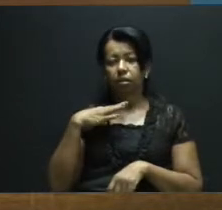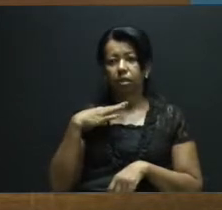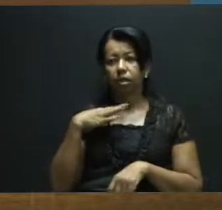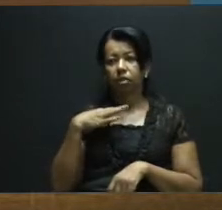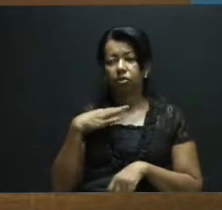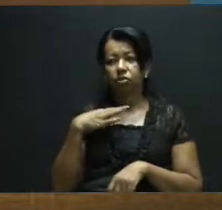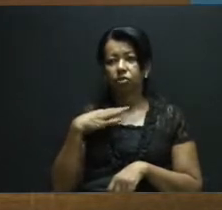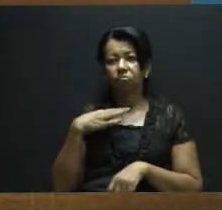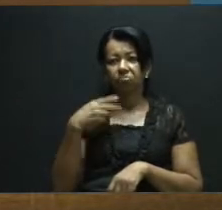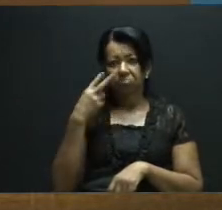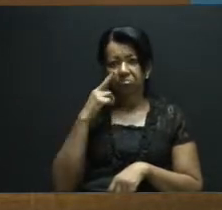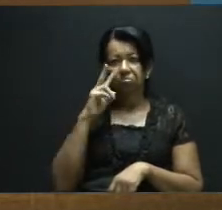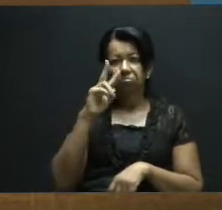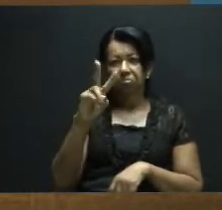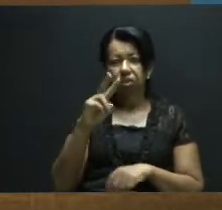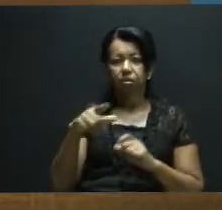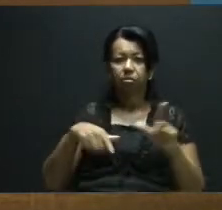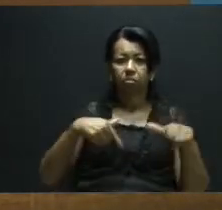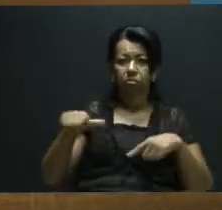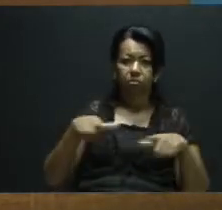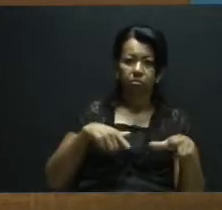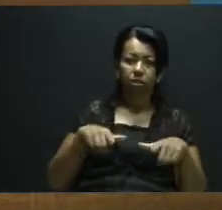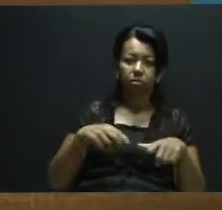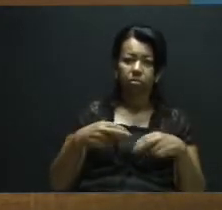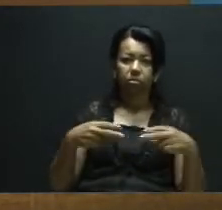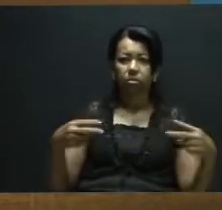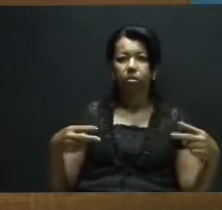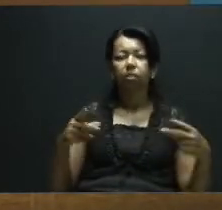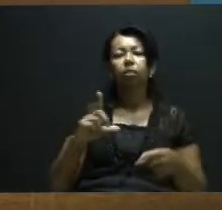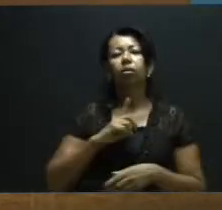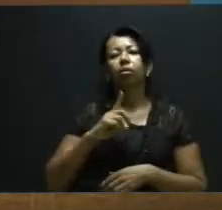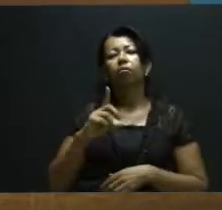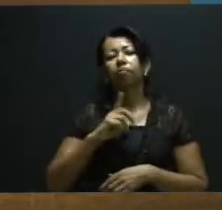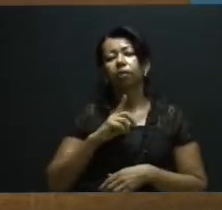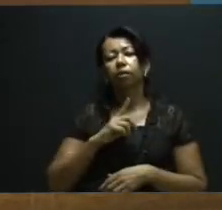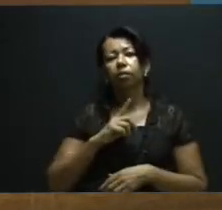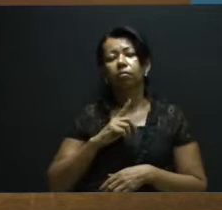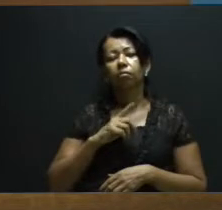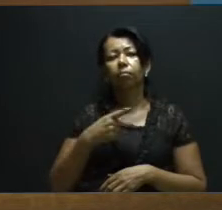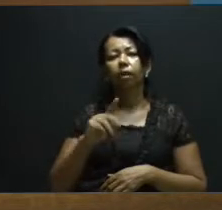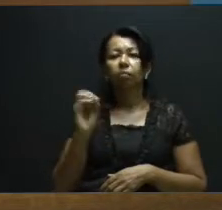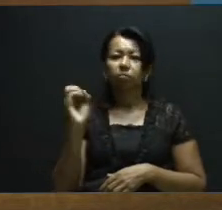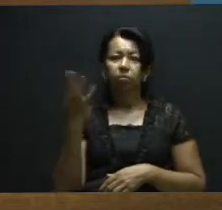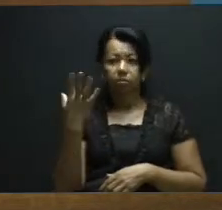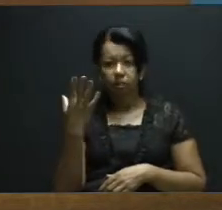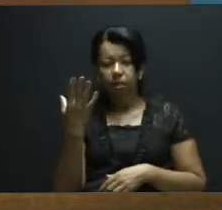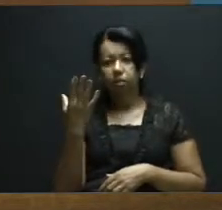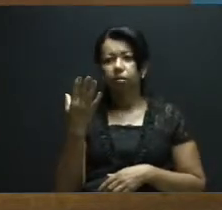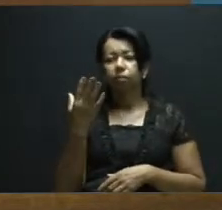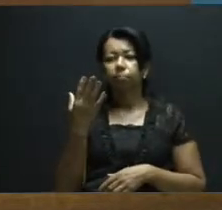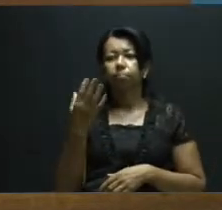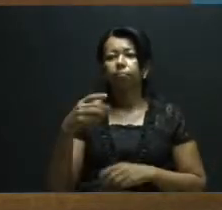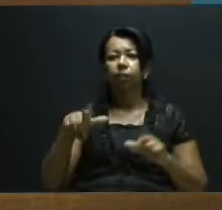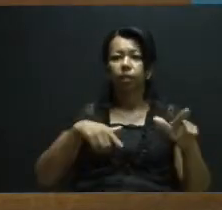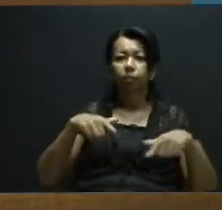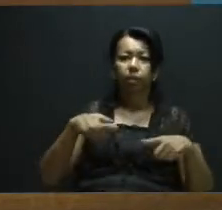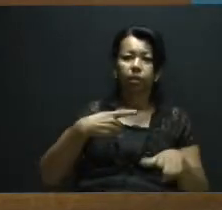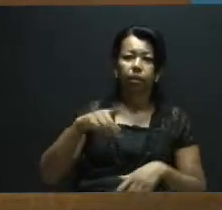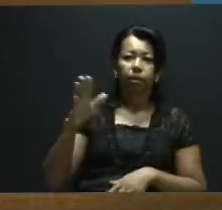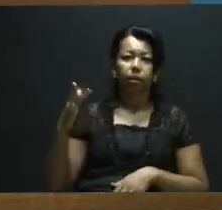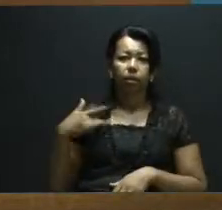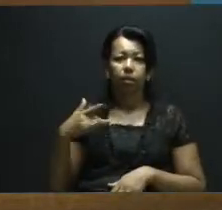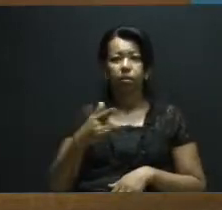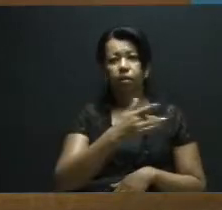visualizamos ações que essa concessionária tem feito para que isso aconteça e o trabalho na área da saúde